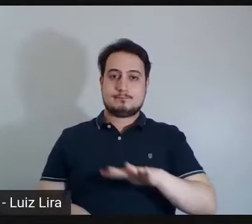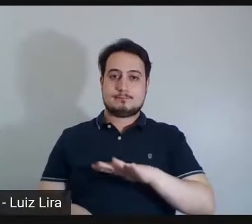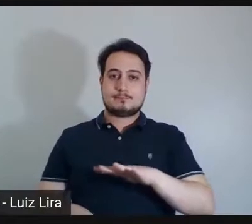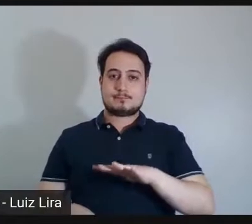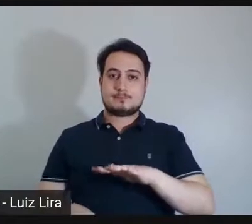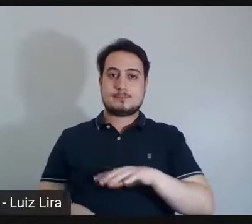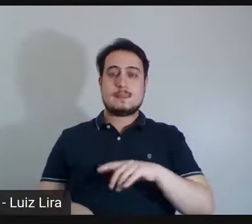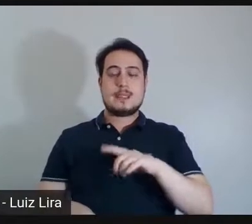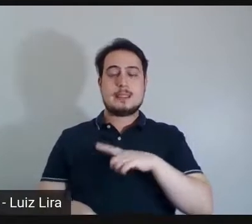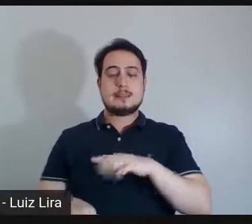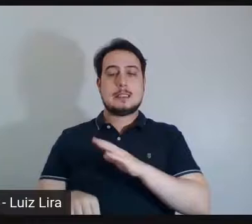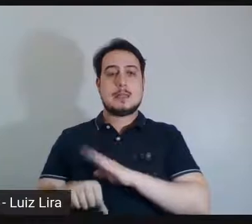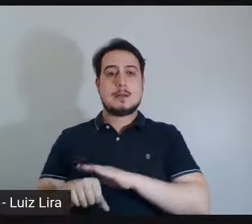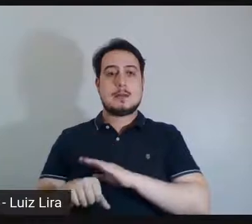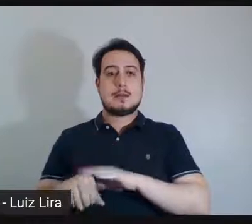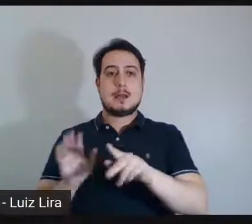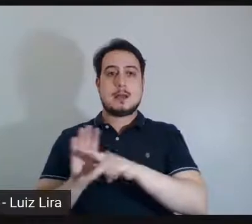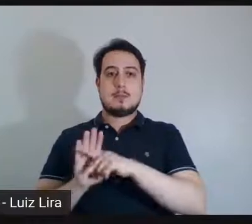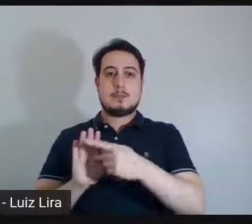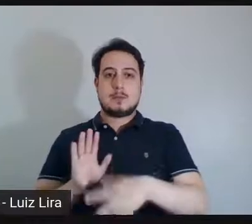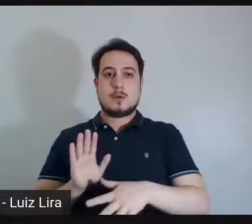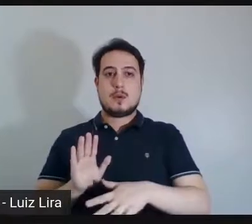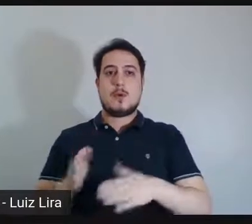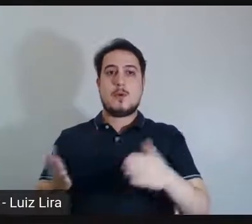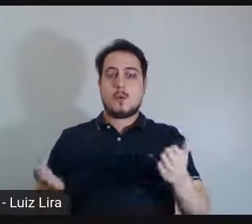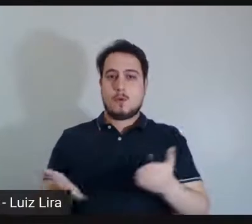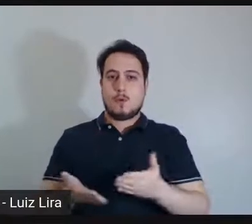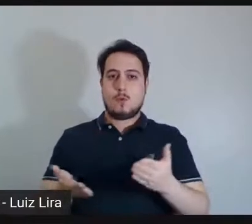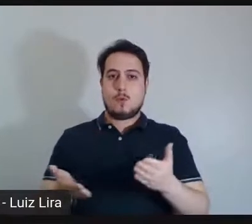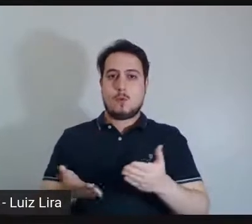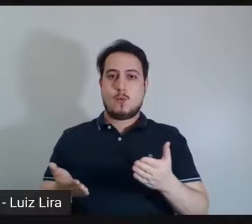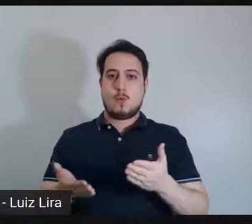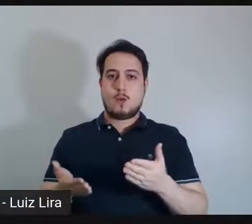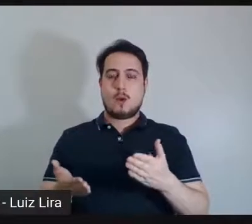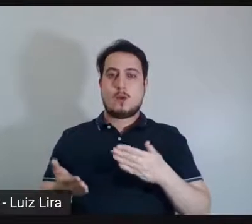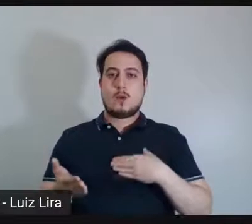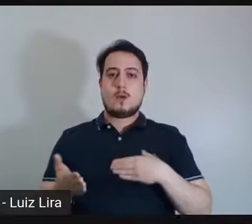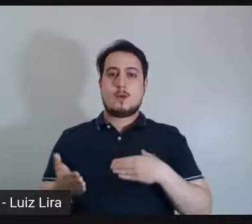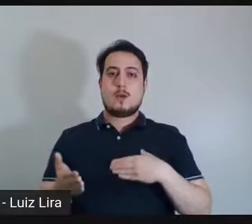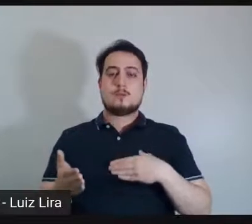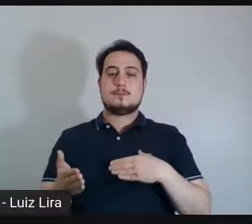página própria lá no Comprasnet. Hoje, o link é